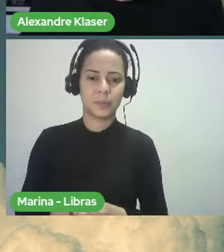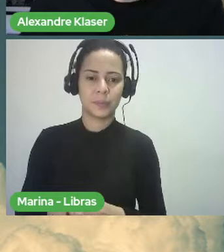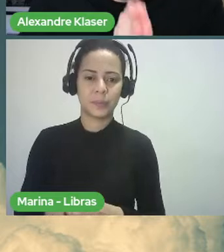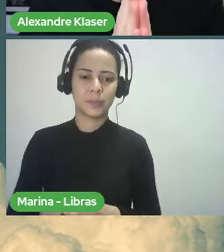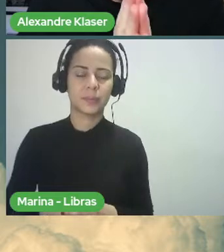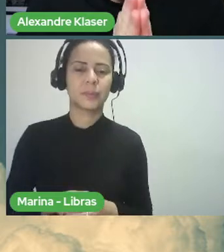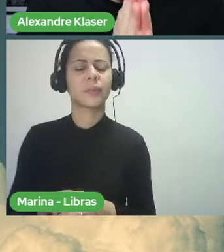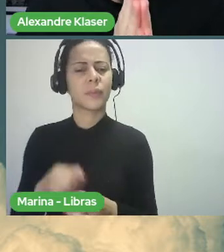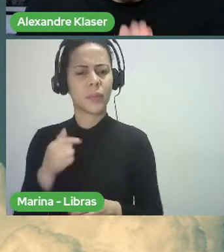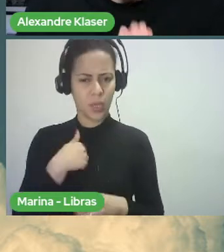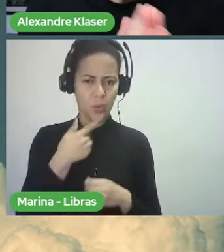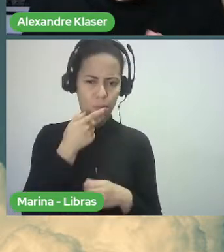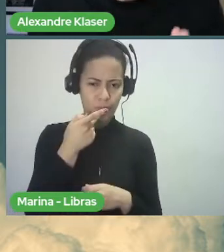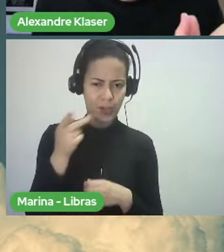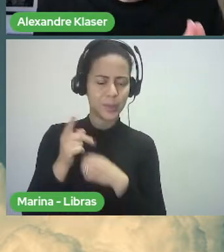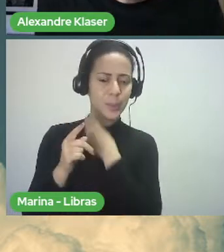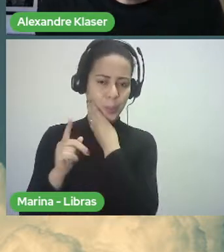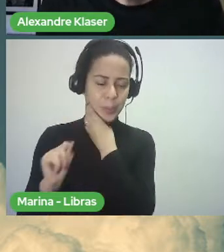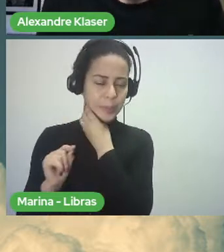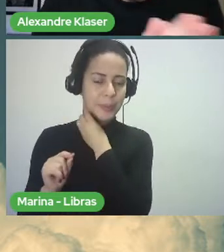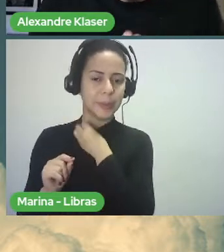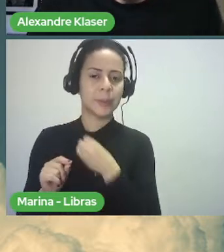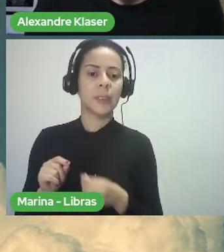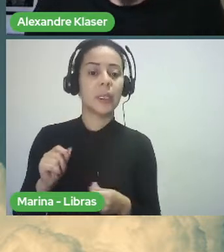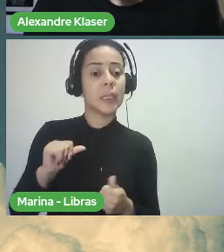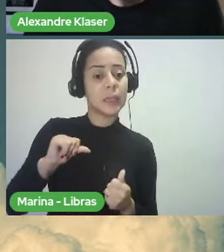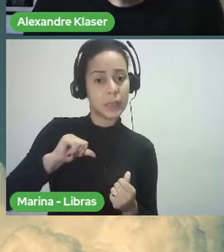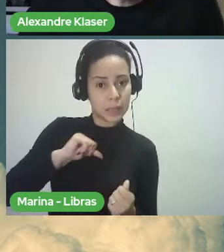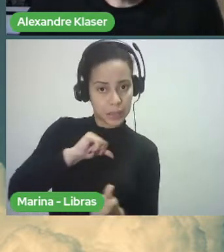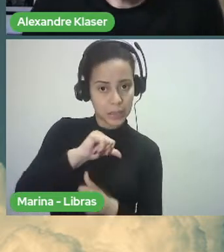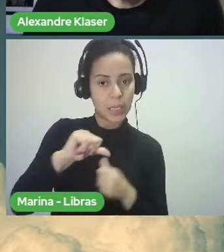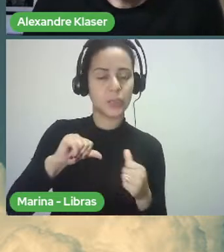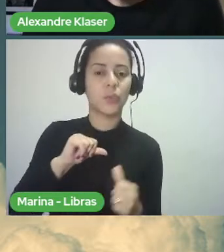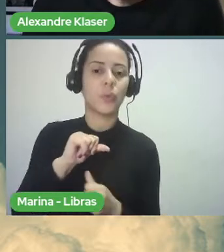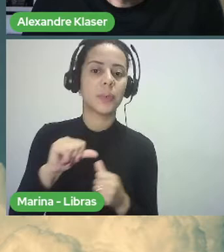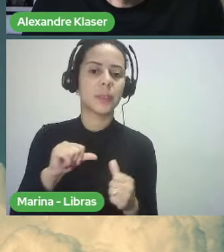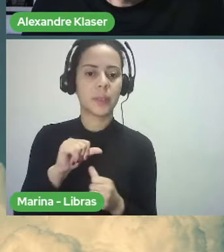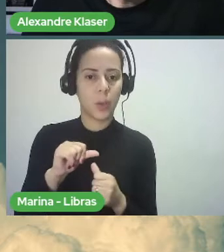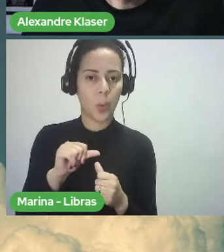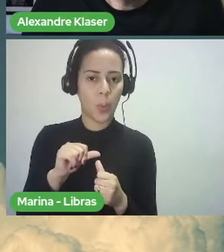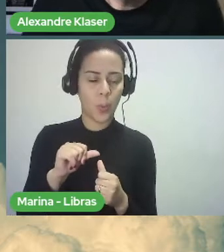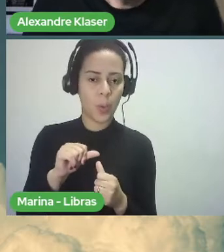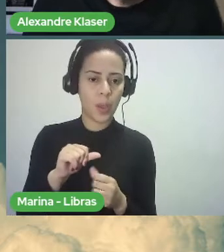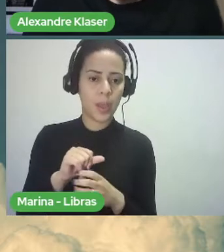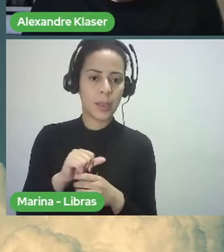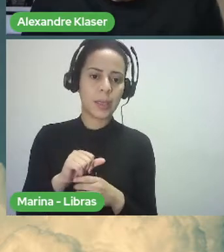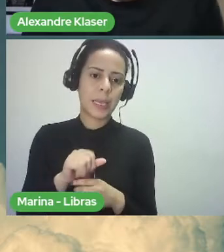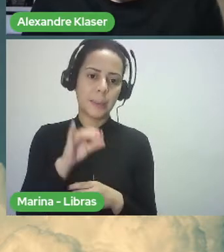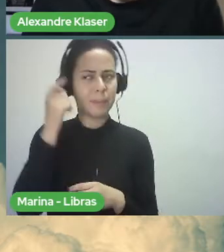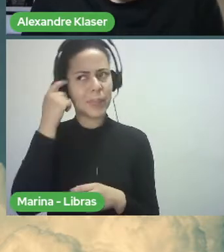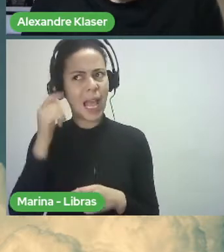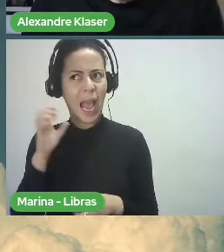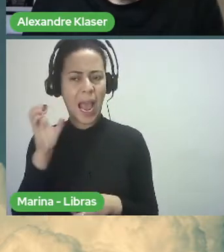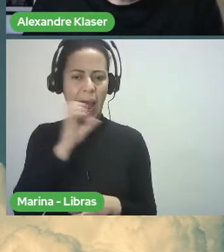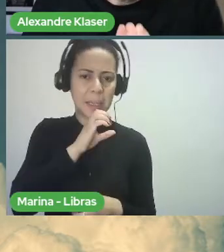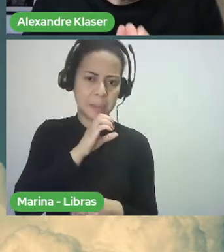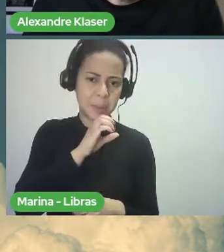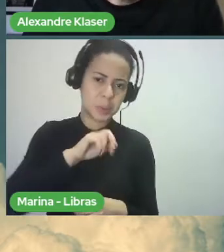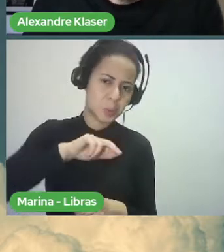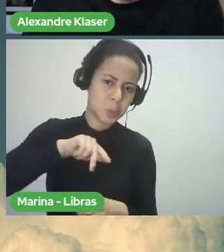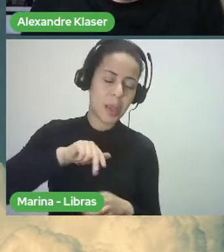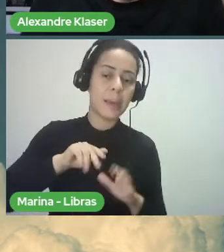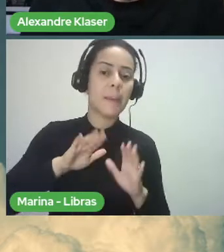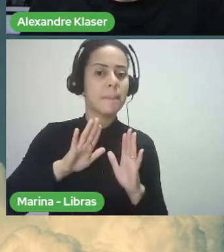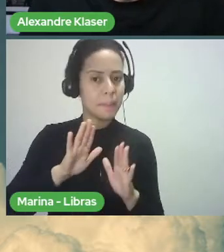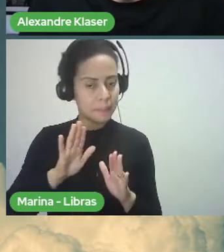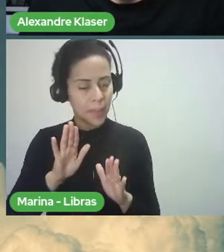no início, transformação digital não é uma transformação ágil, porém, ela passa muito por isso. Então, para as equipes de